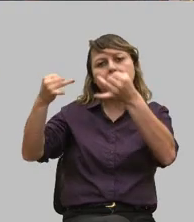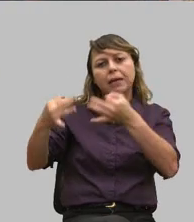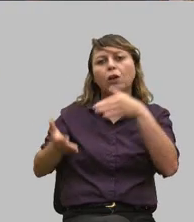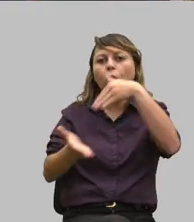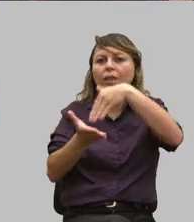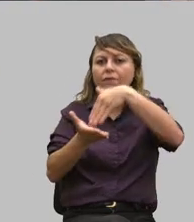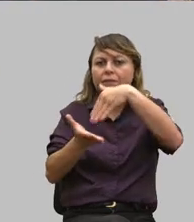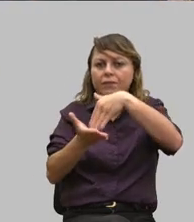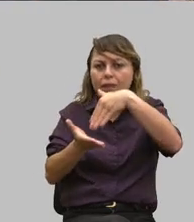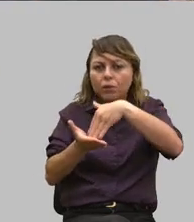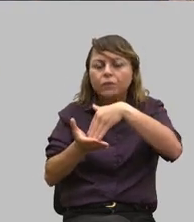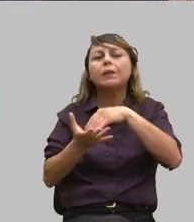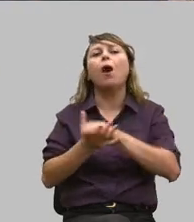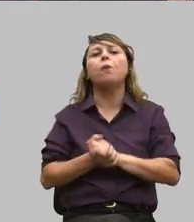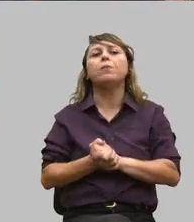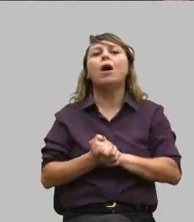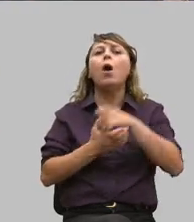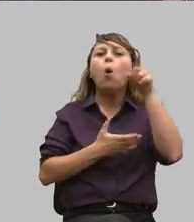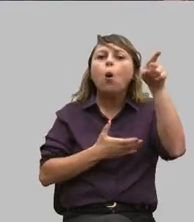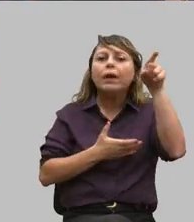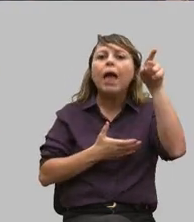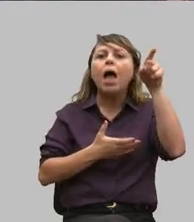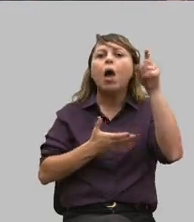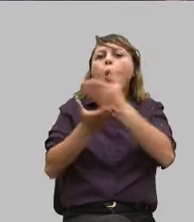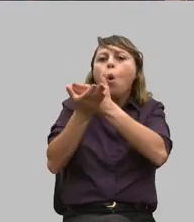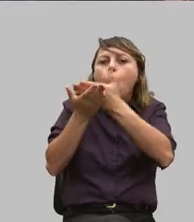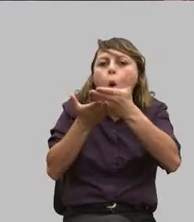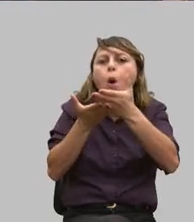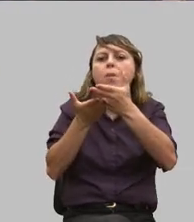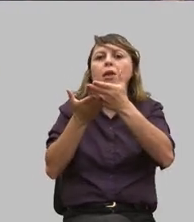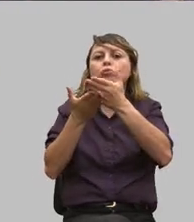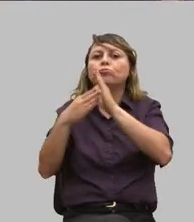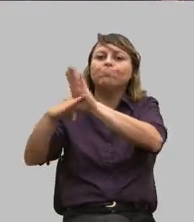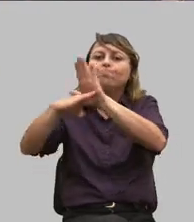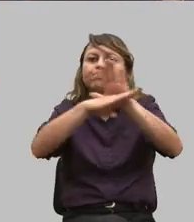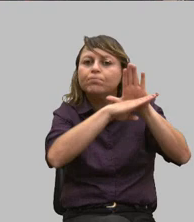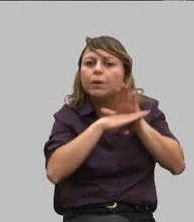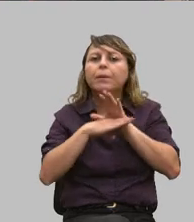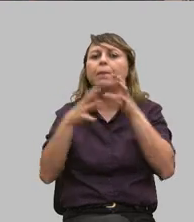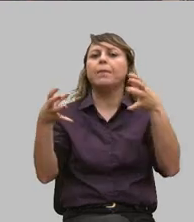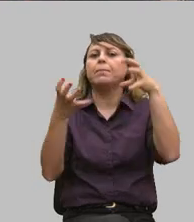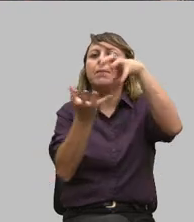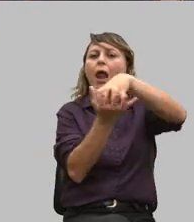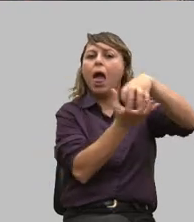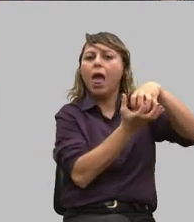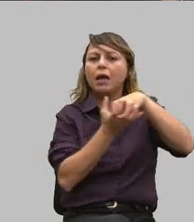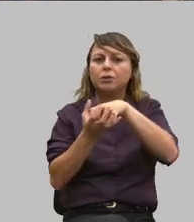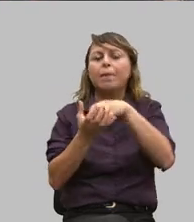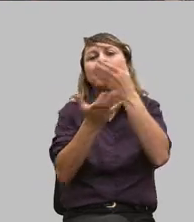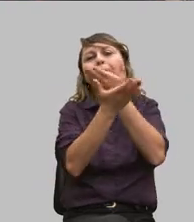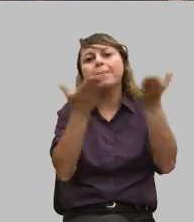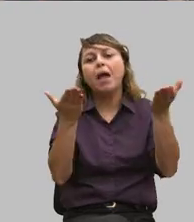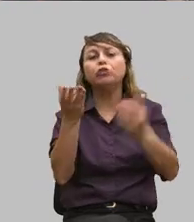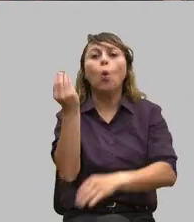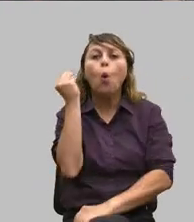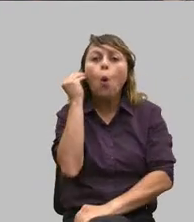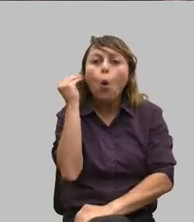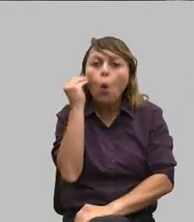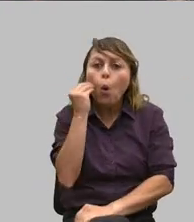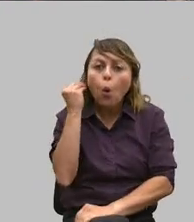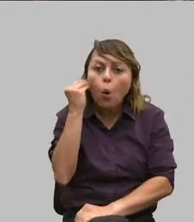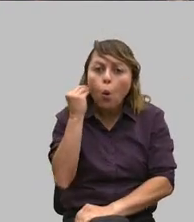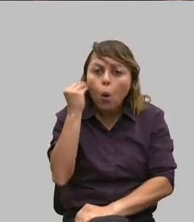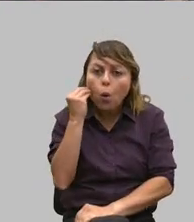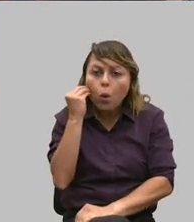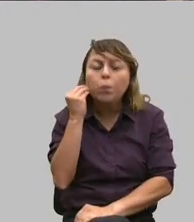farão essa triagem e vai mandar para a nossa rede mas o município perde a oportunidade eh de ter